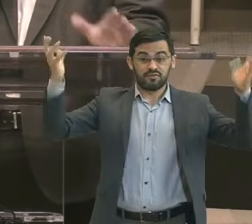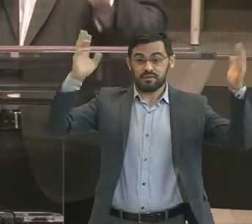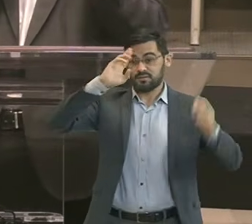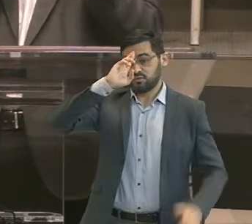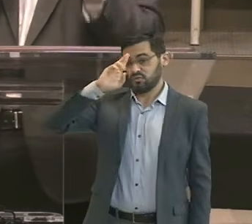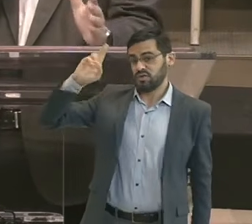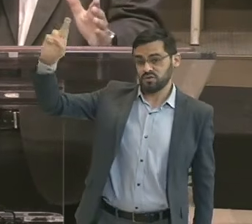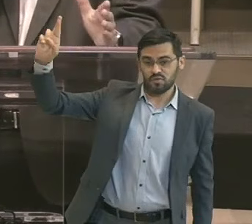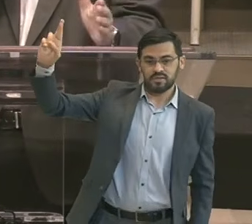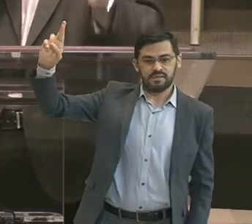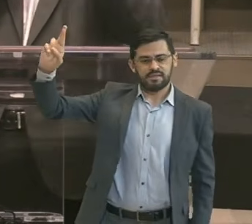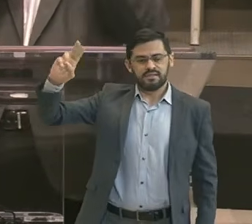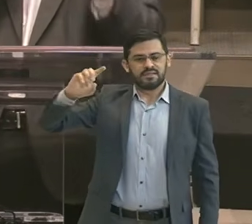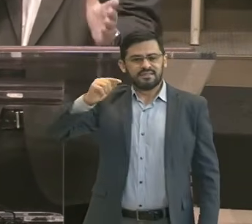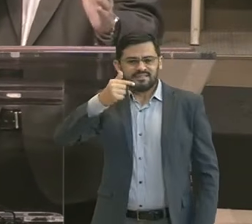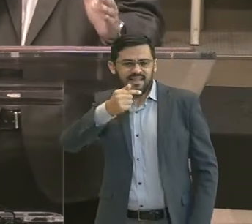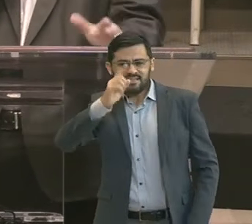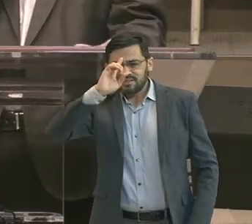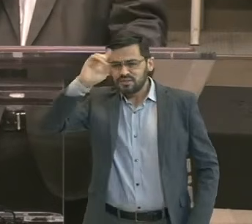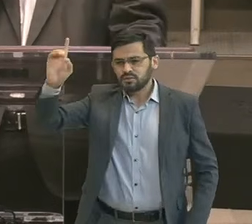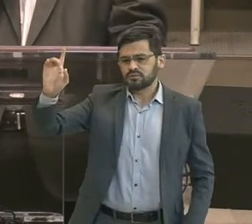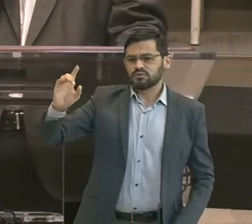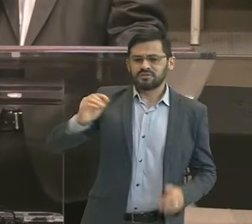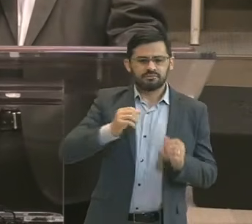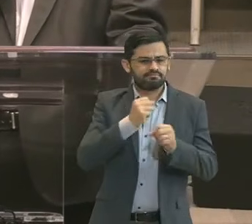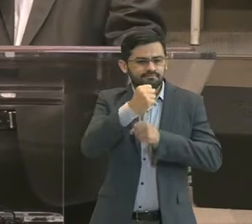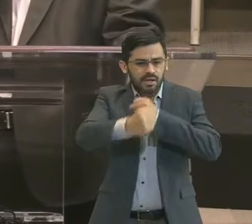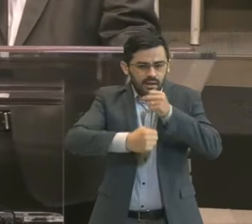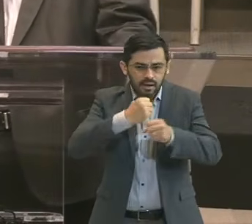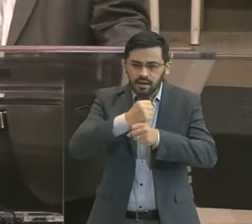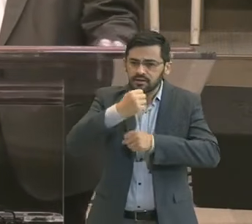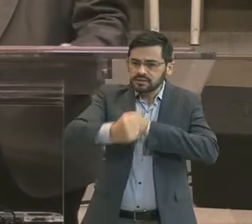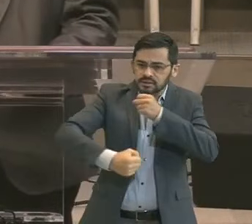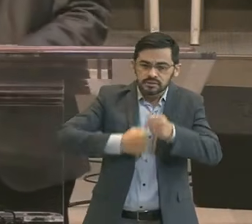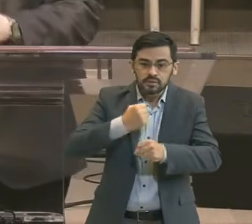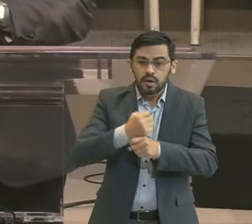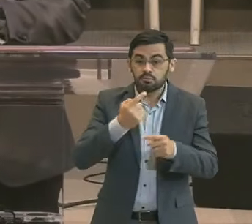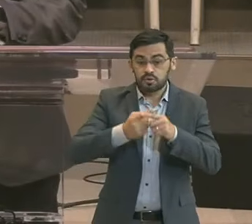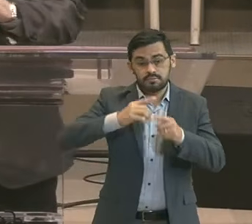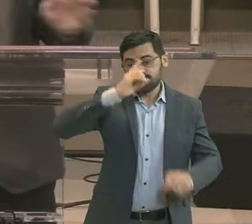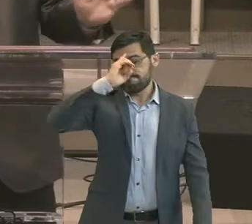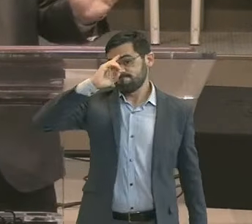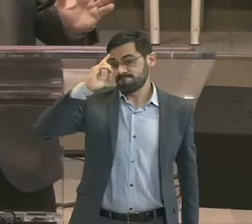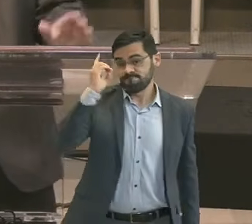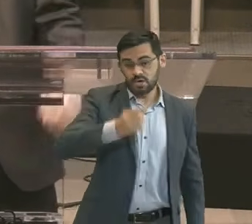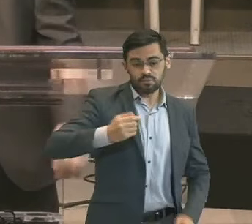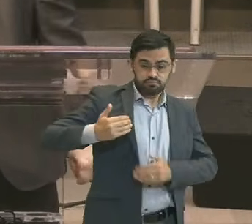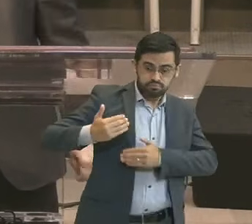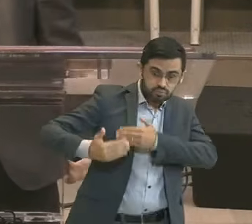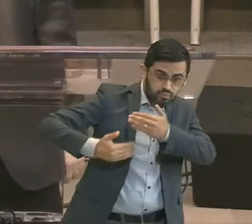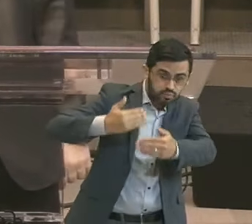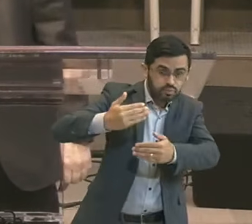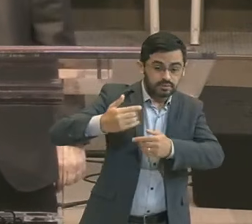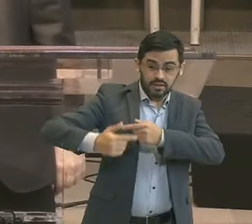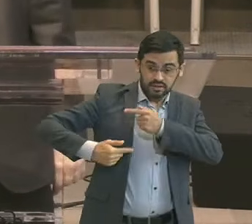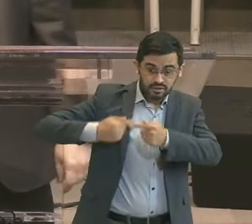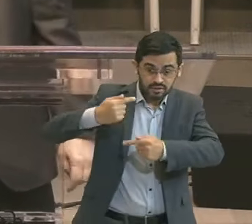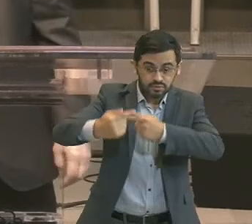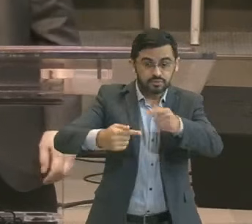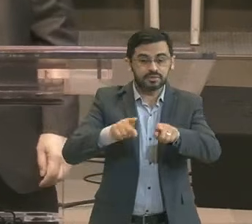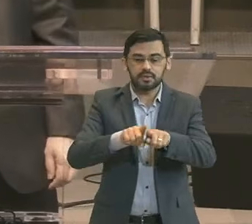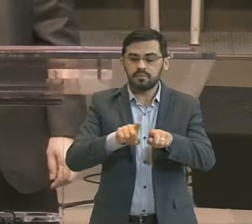Senhor durante 7 dias, todos os anos. Este é um decreto perpétuo para as suas